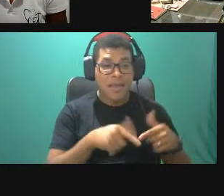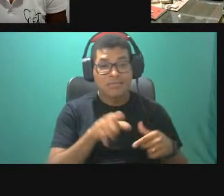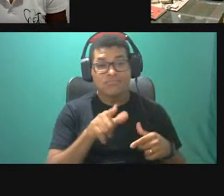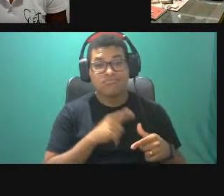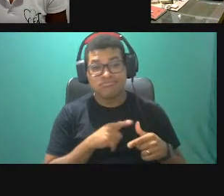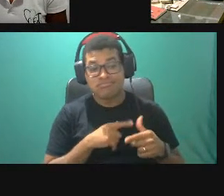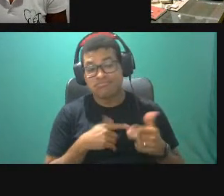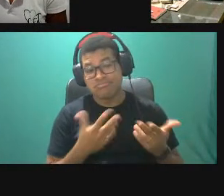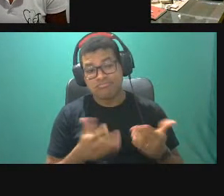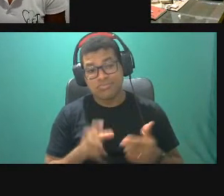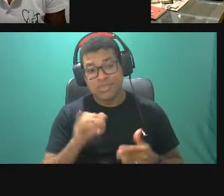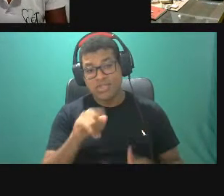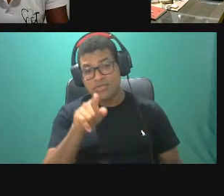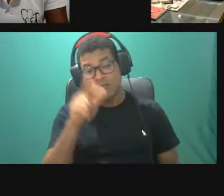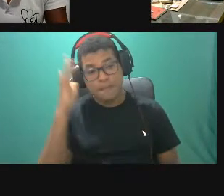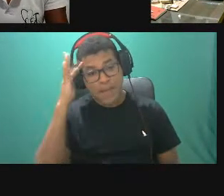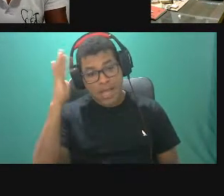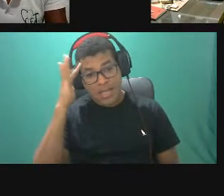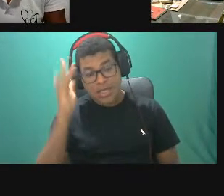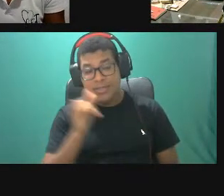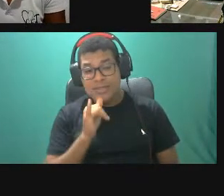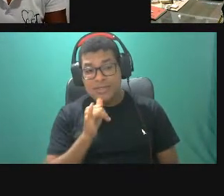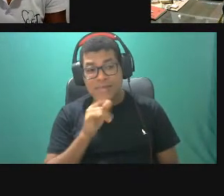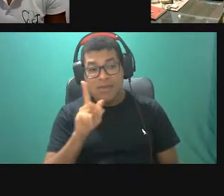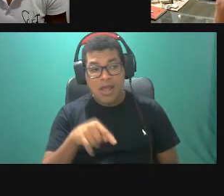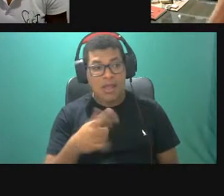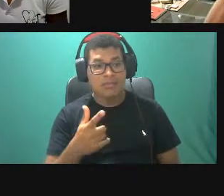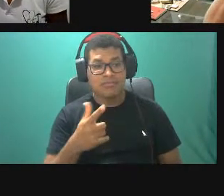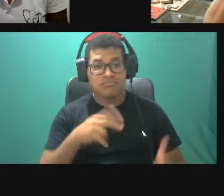né? Então, se você pensar uma perícia